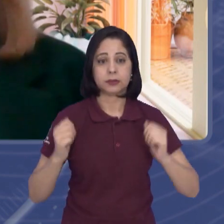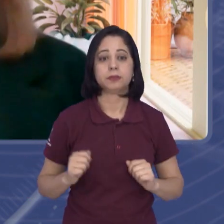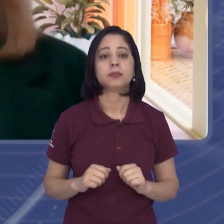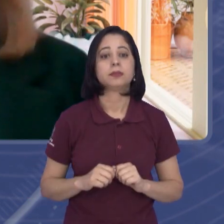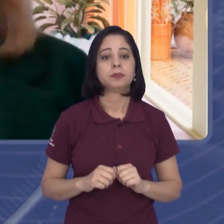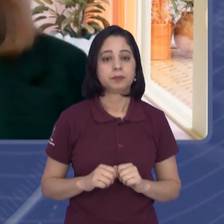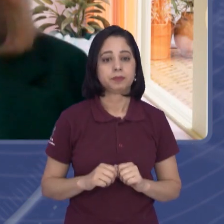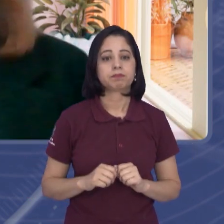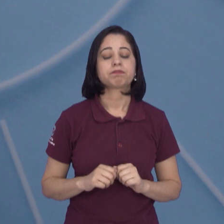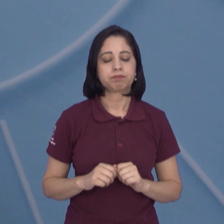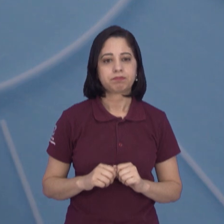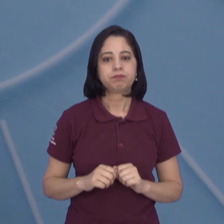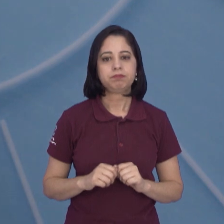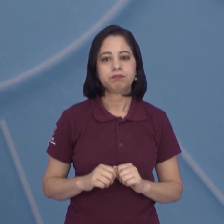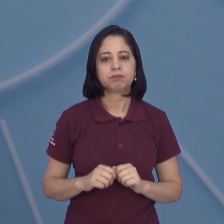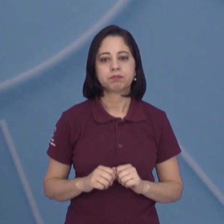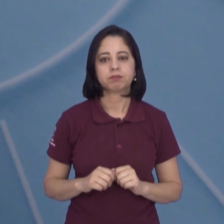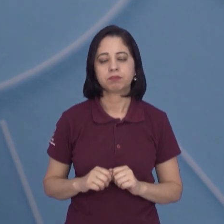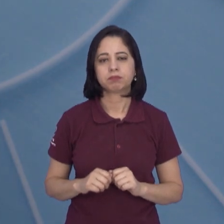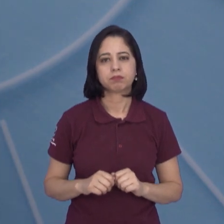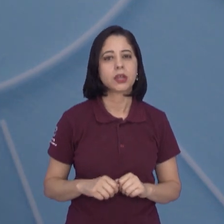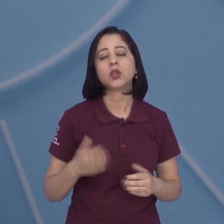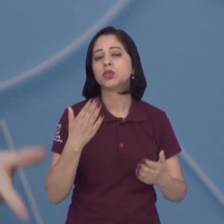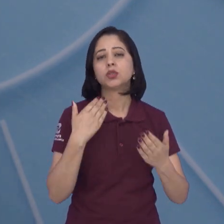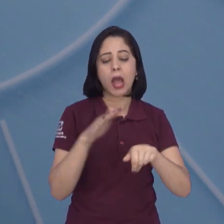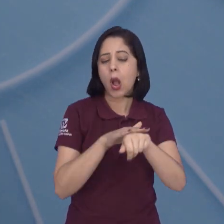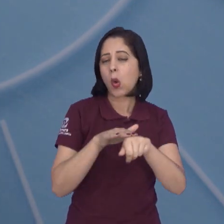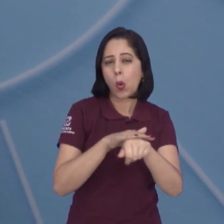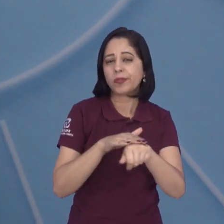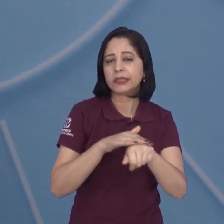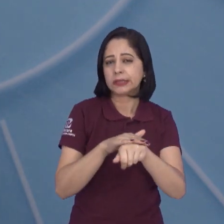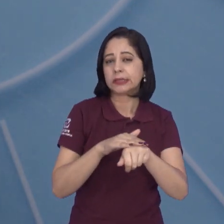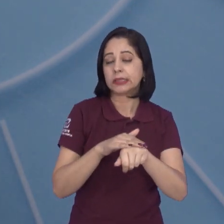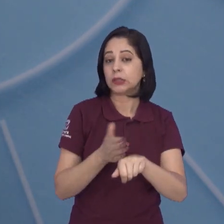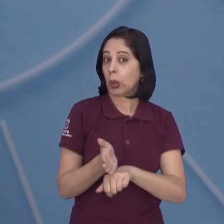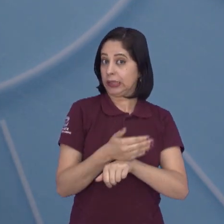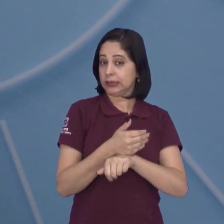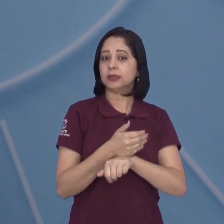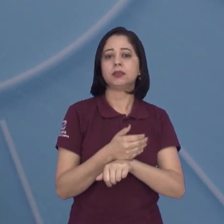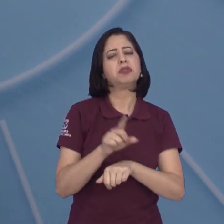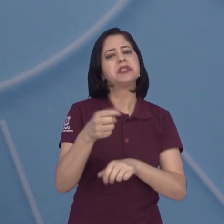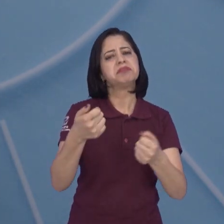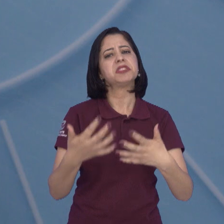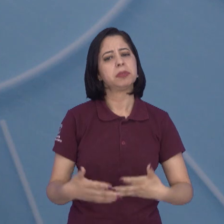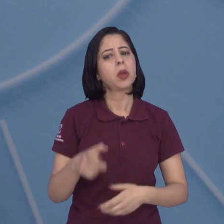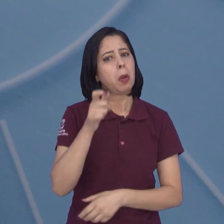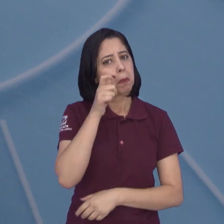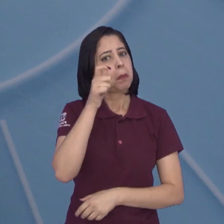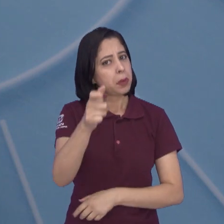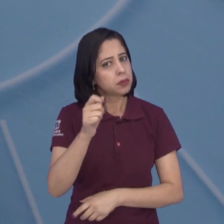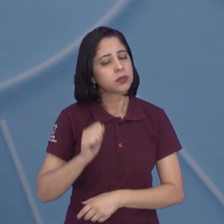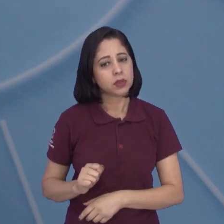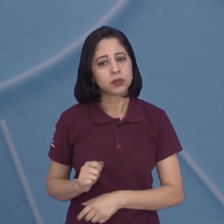tudo. Estela, a gente estava conversando aqui, né, antes do programa ir para o ar, eu achei bastante interessante a gente reforçar.